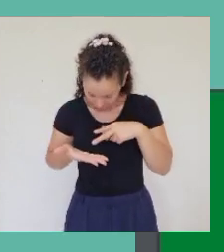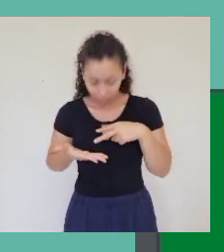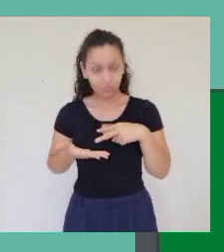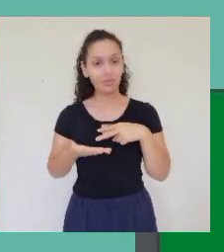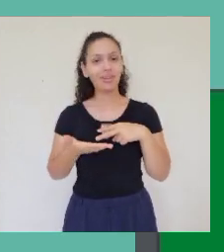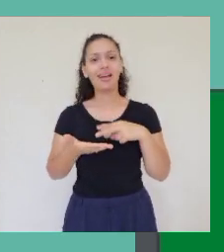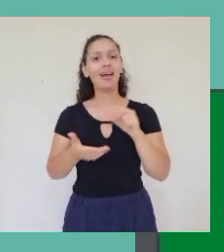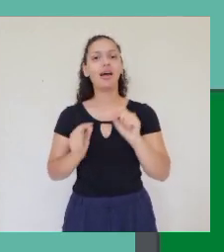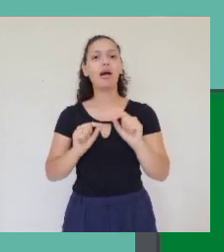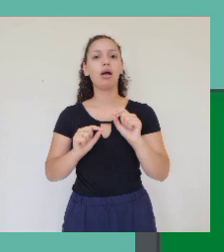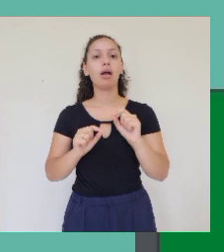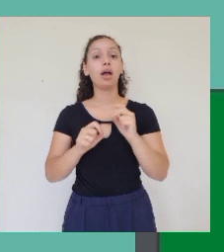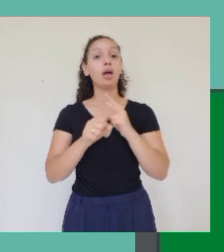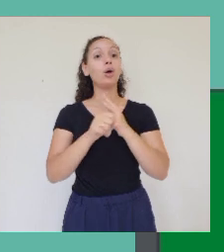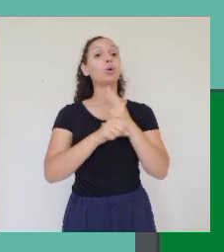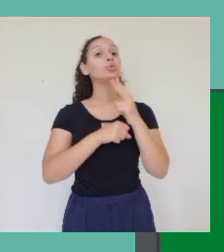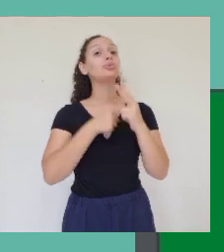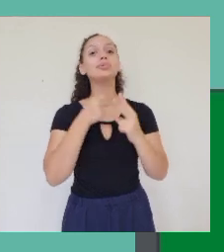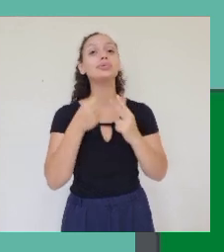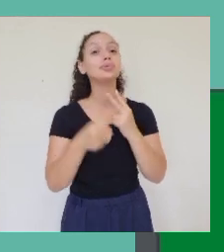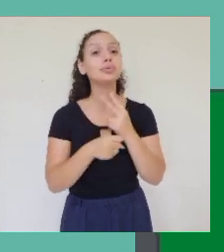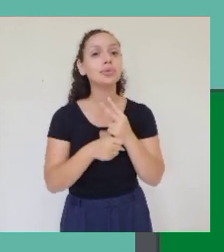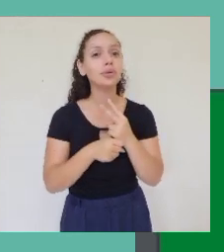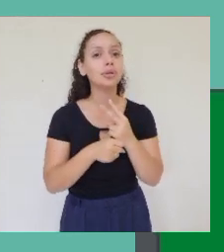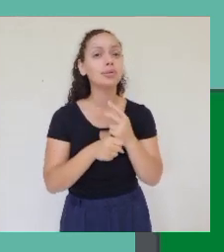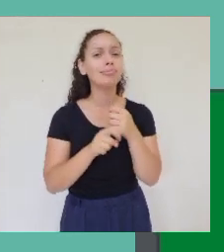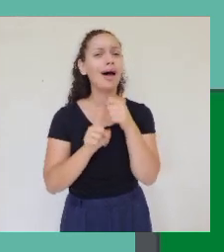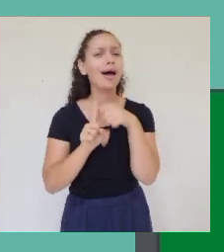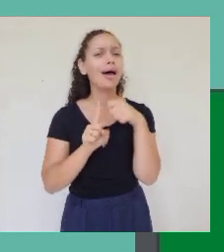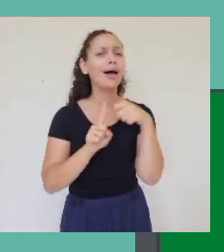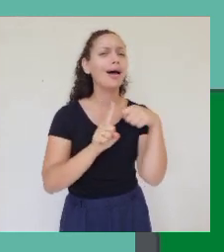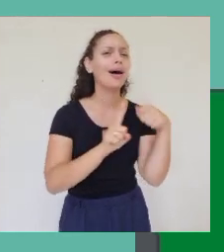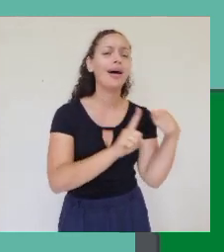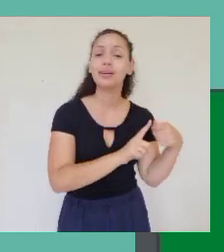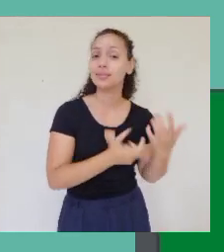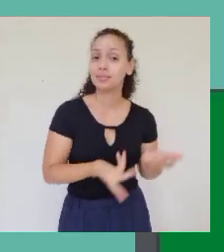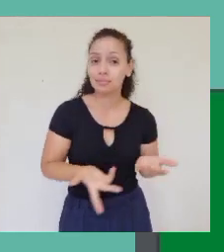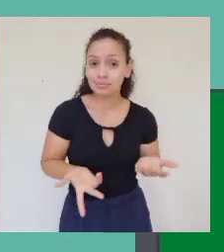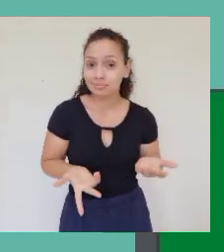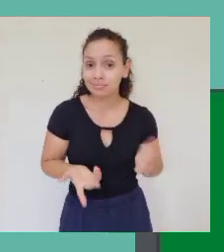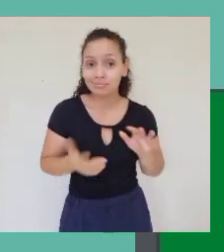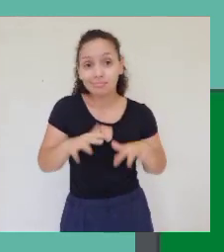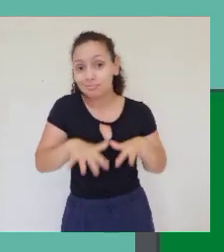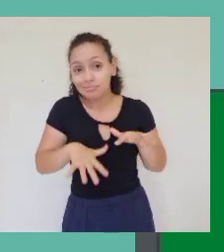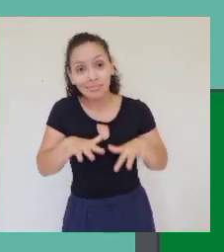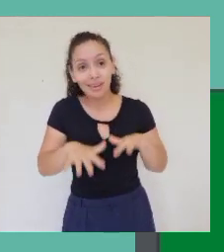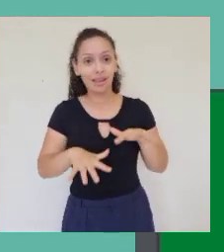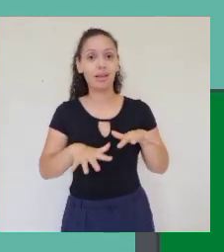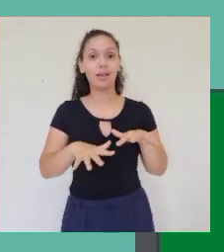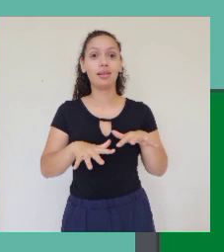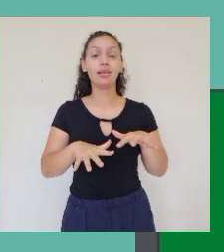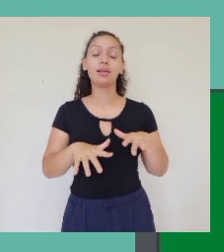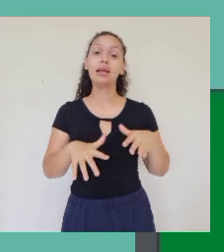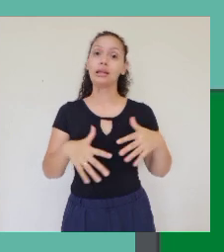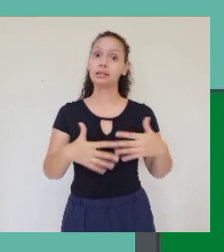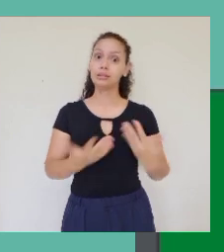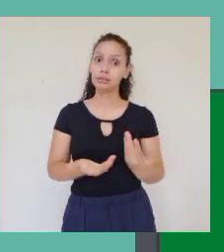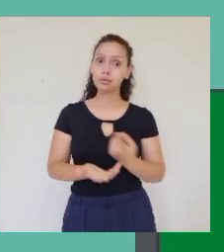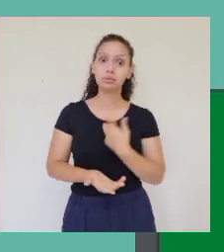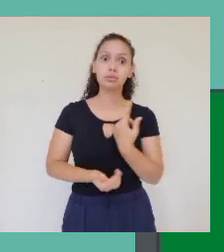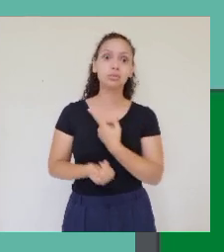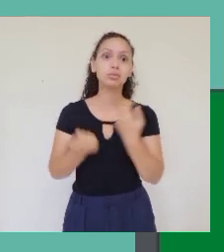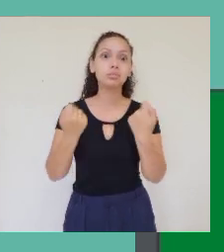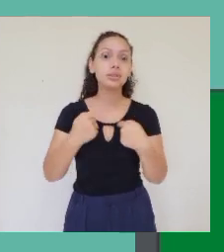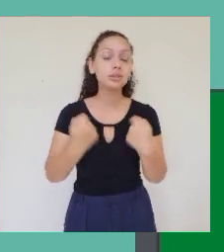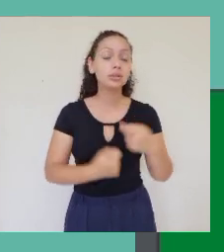2 anos, com meses, dependendo da sua intensidade, né? Então, é importante que a gente retome essa